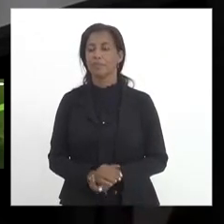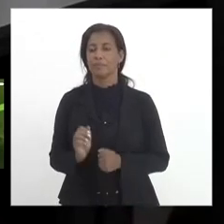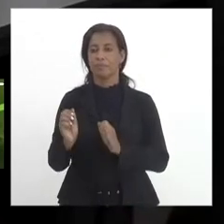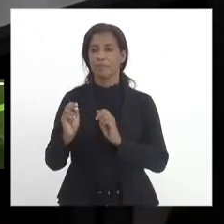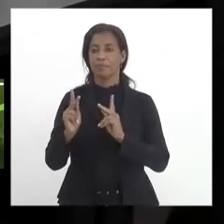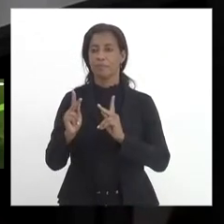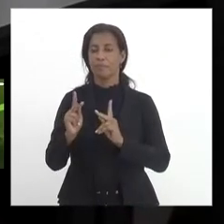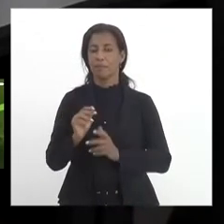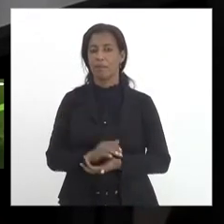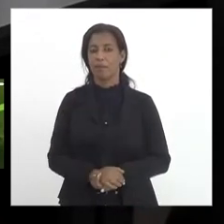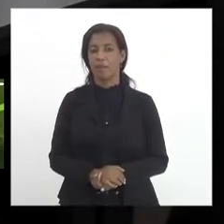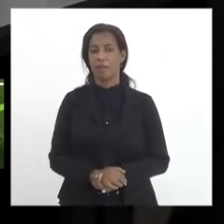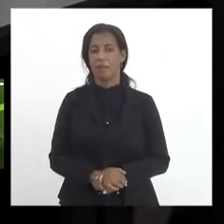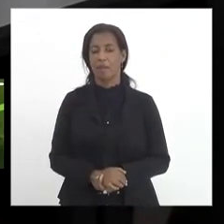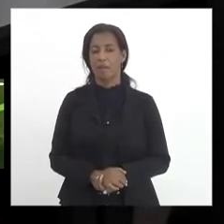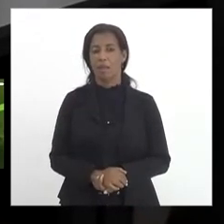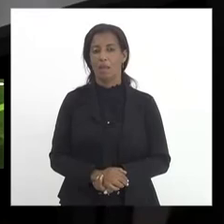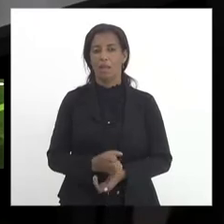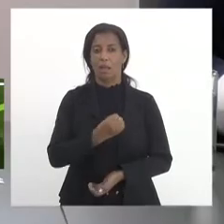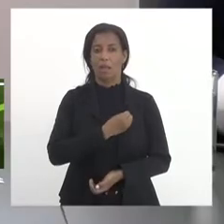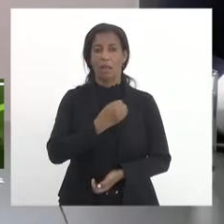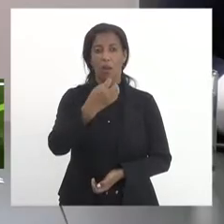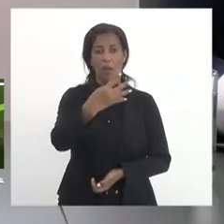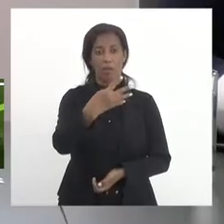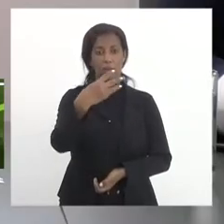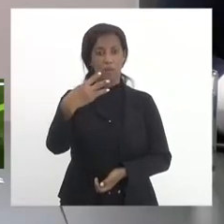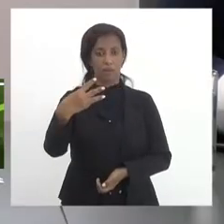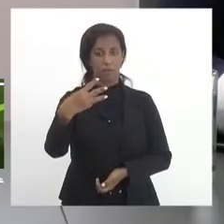aqui. 43.